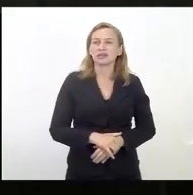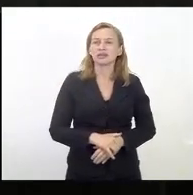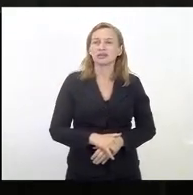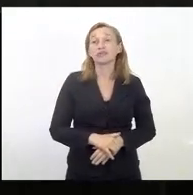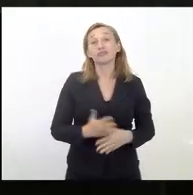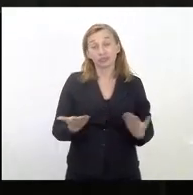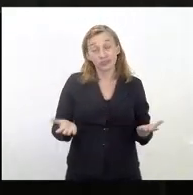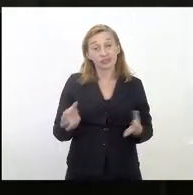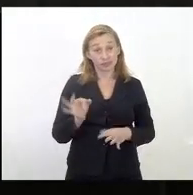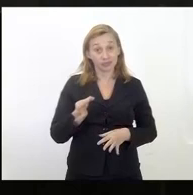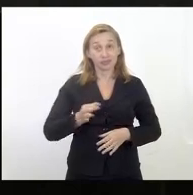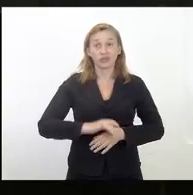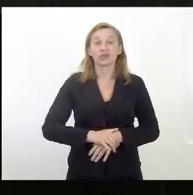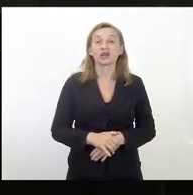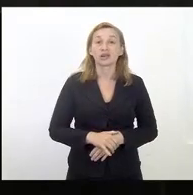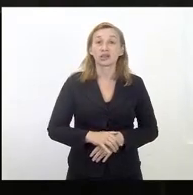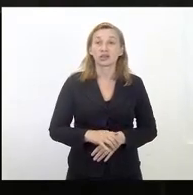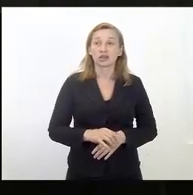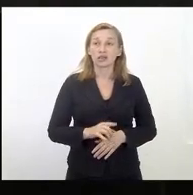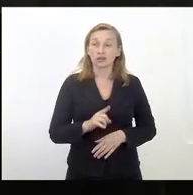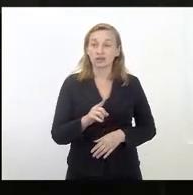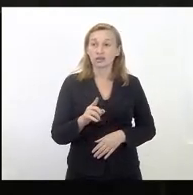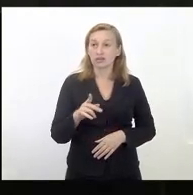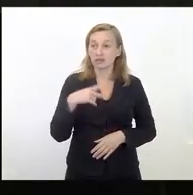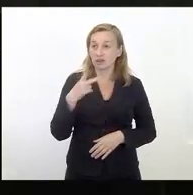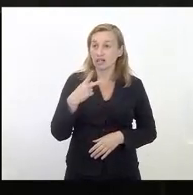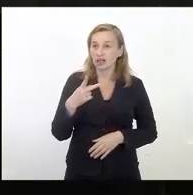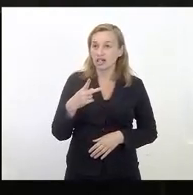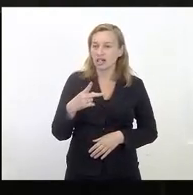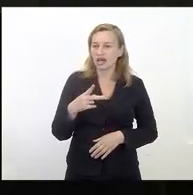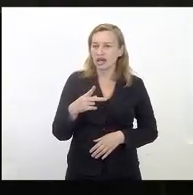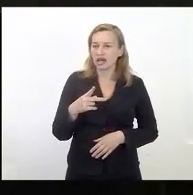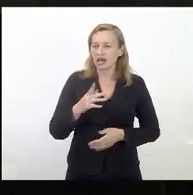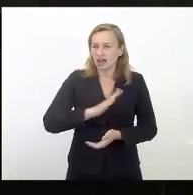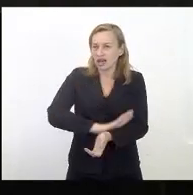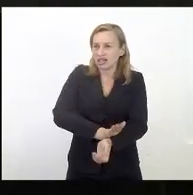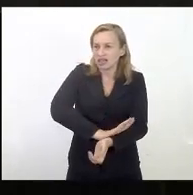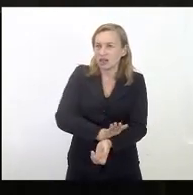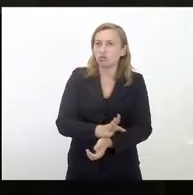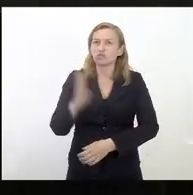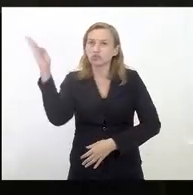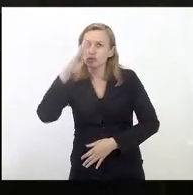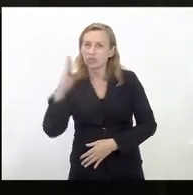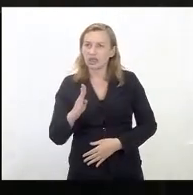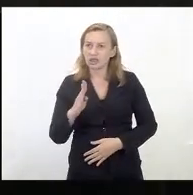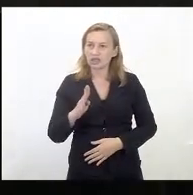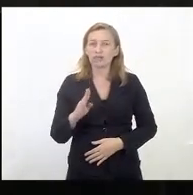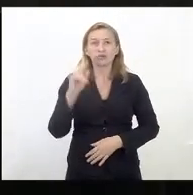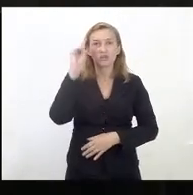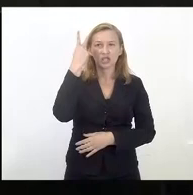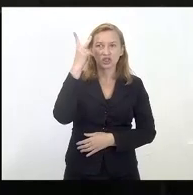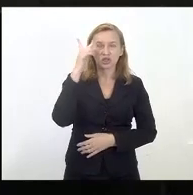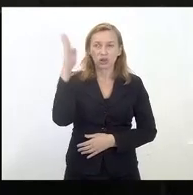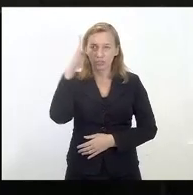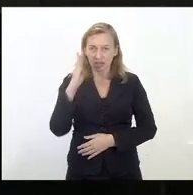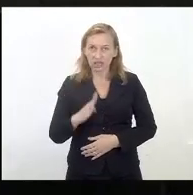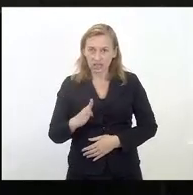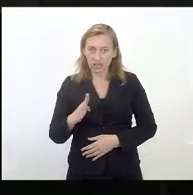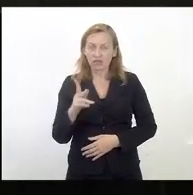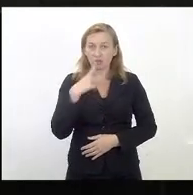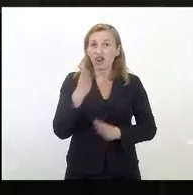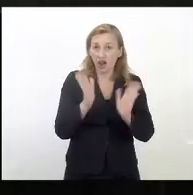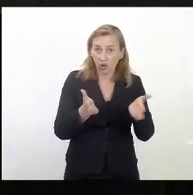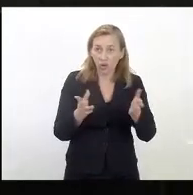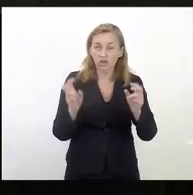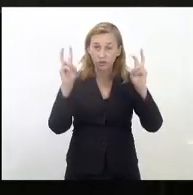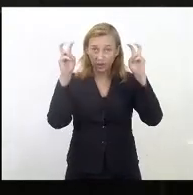Mas notadamente com esse corte raça e no Brasil e na história brasileira não vou discorrer sobre esse